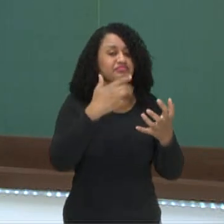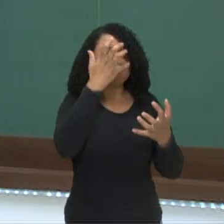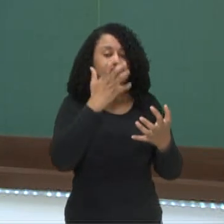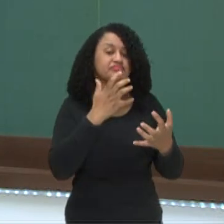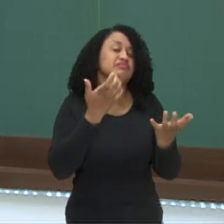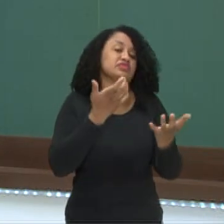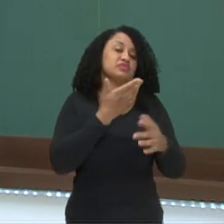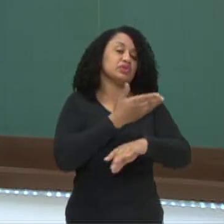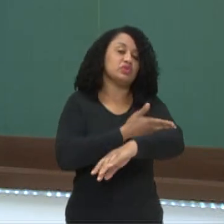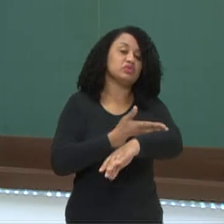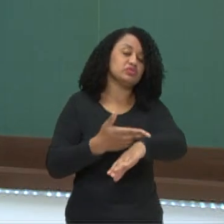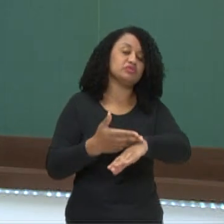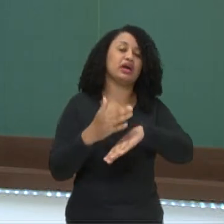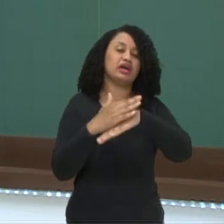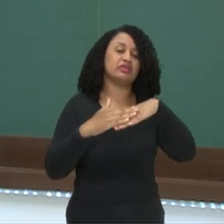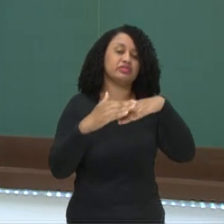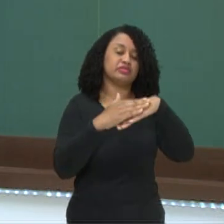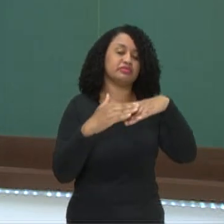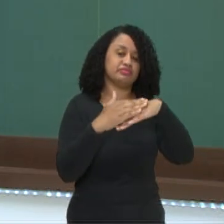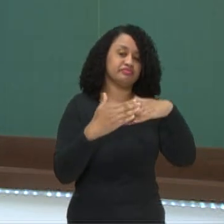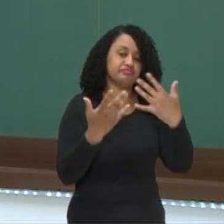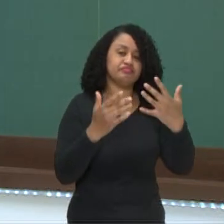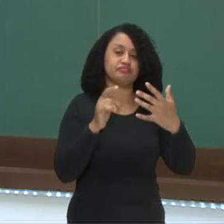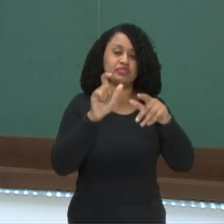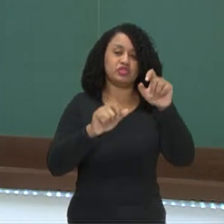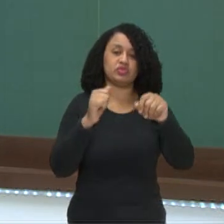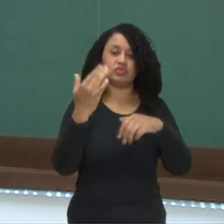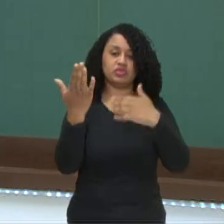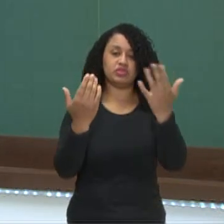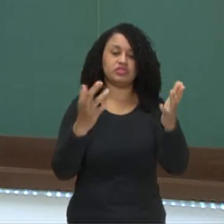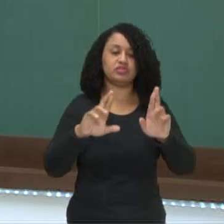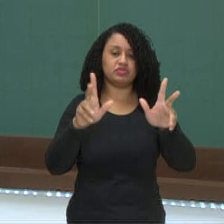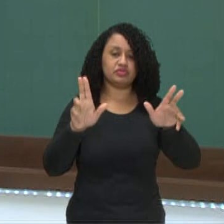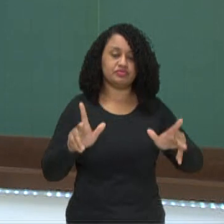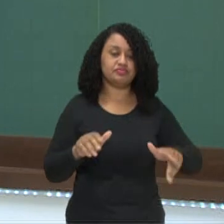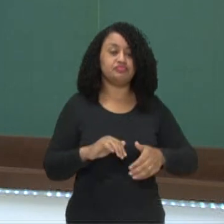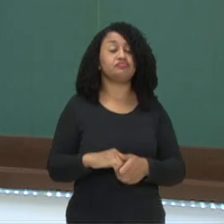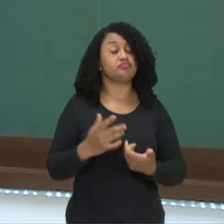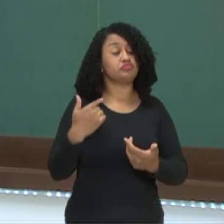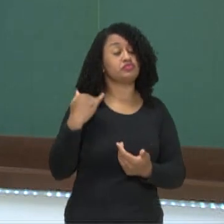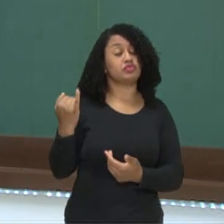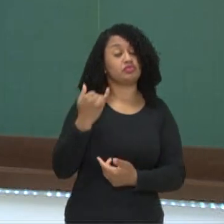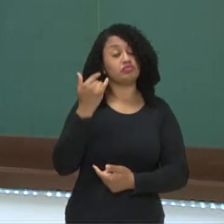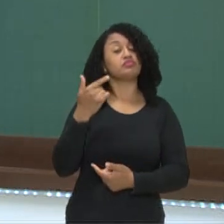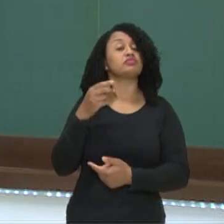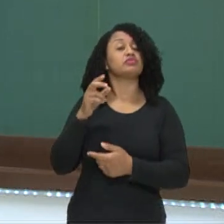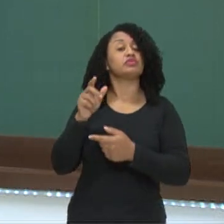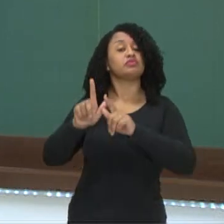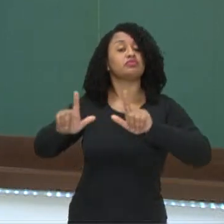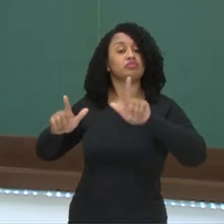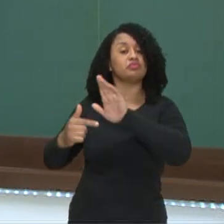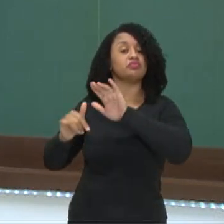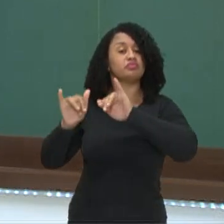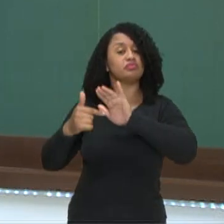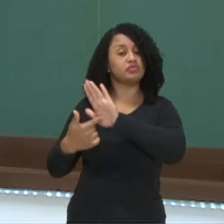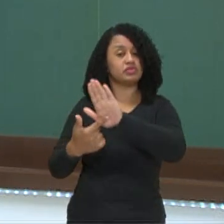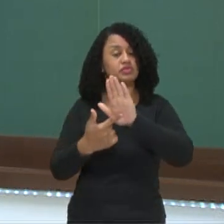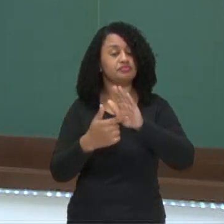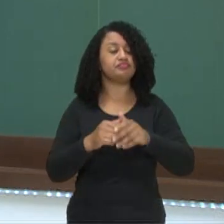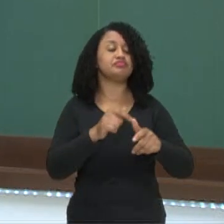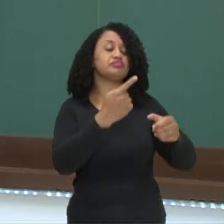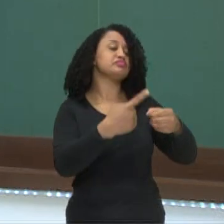não está acostumado com pessoas estranhas. Então é necessário muitas vezes esse indicativo. E as cidades que não têm